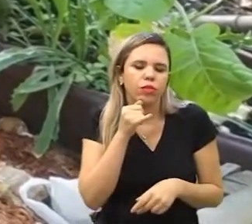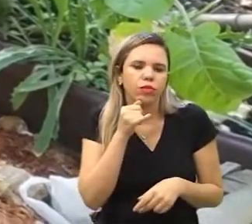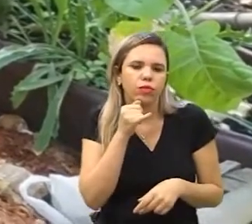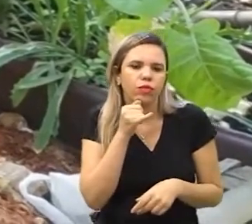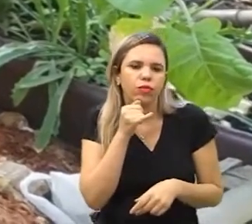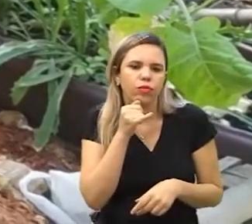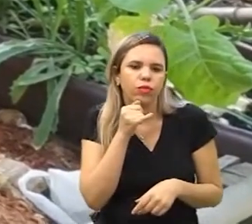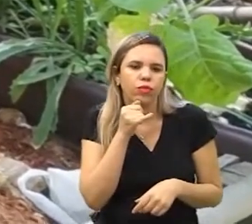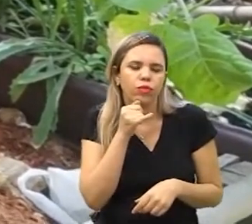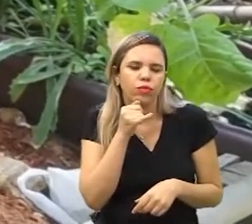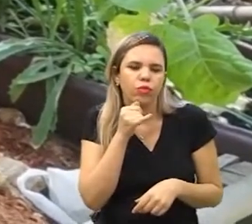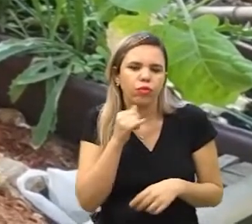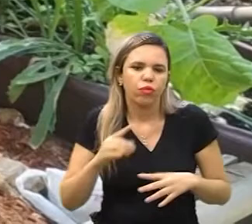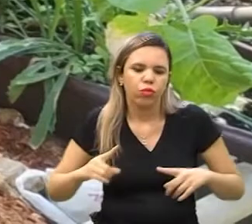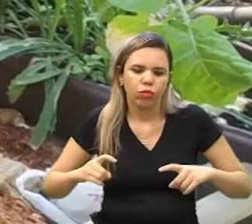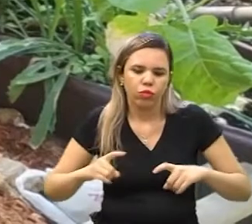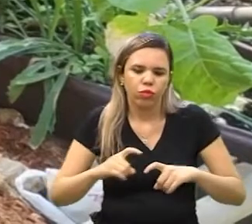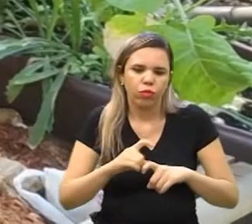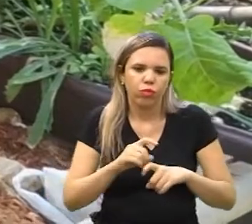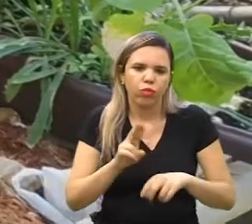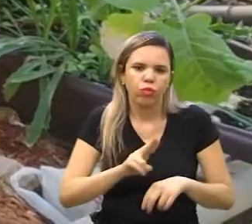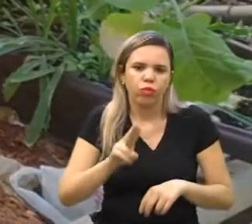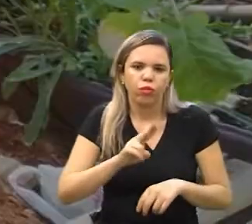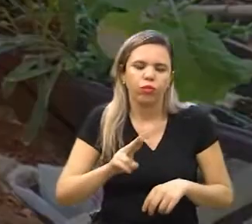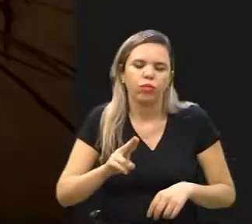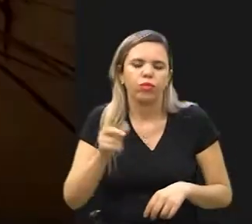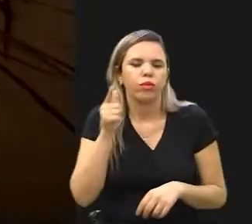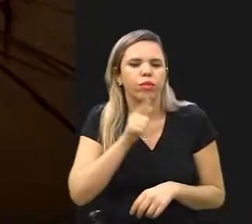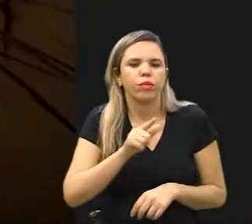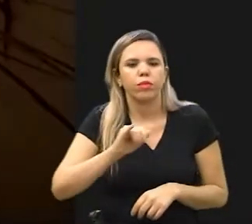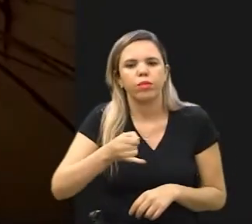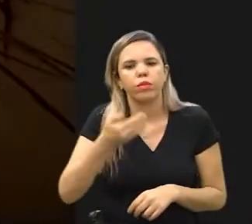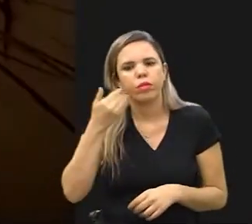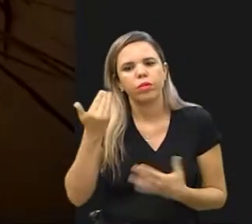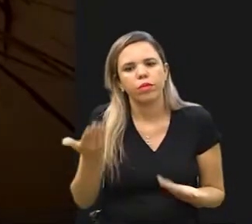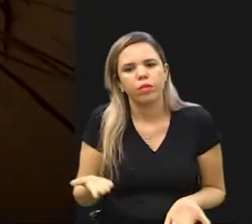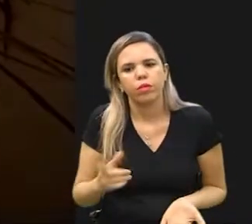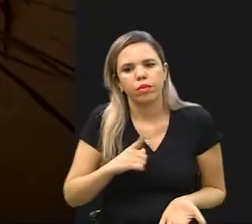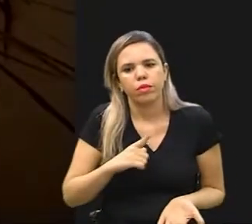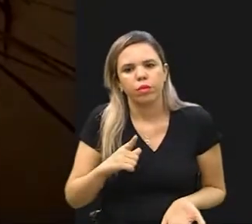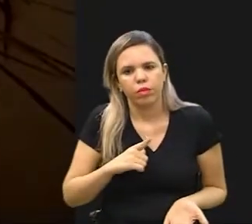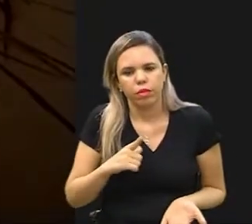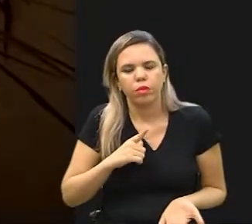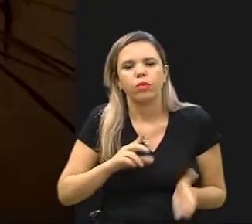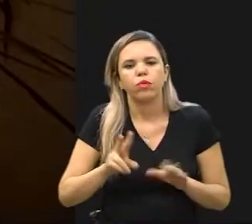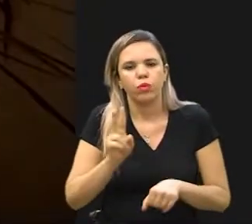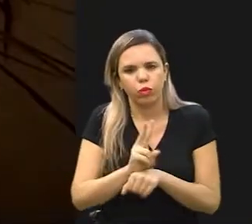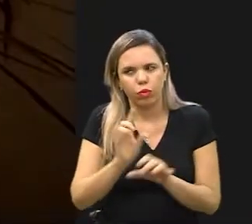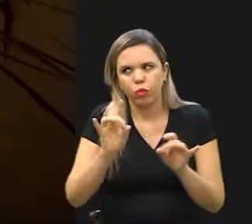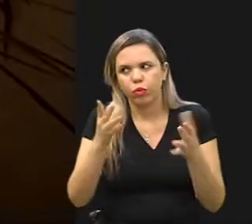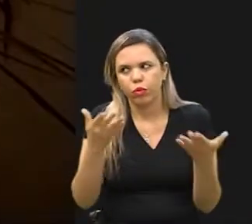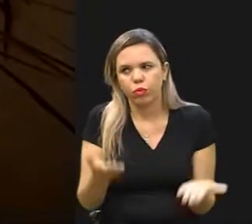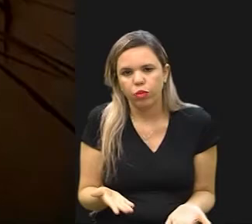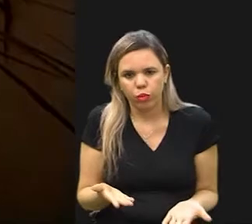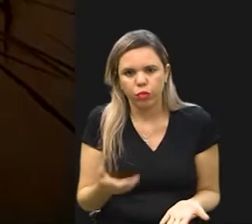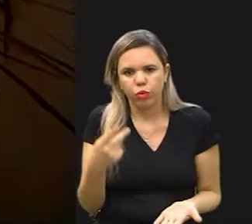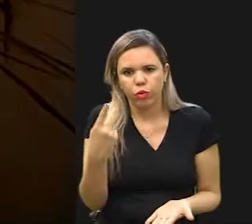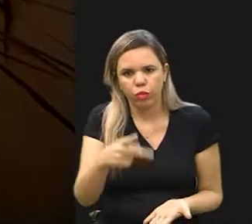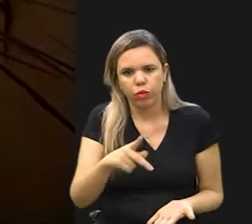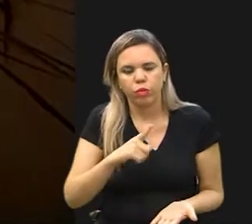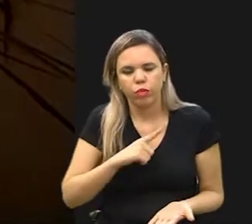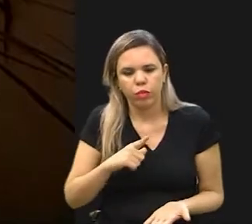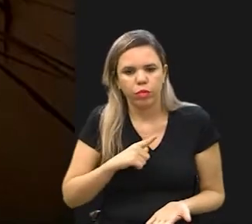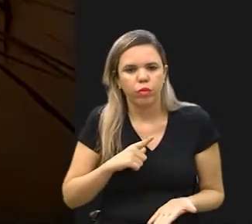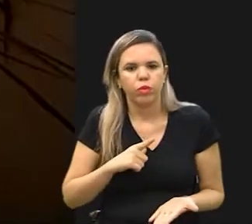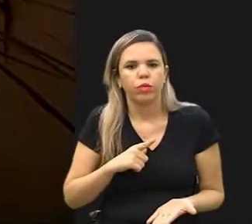decompositor, quem vai degradar a matéria orgânica são as minhocas. Então a gente tem que ter um cuidado especial com